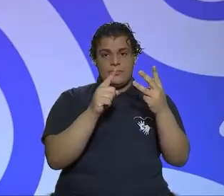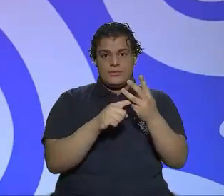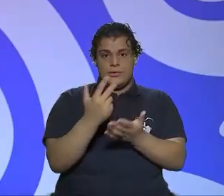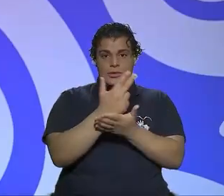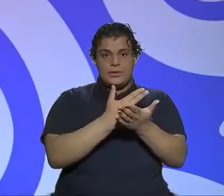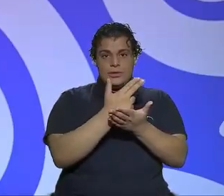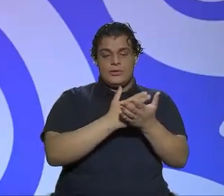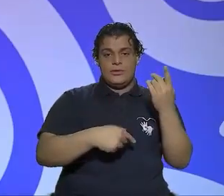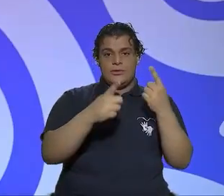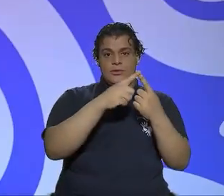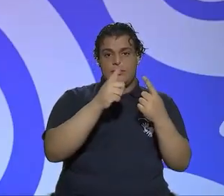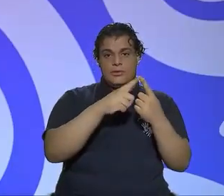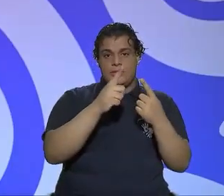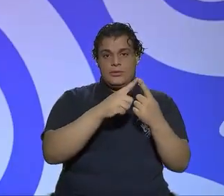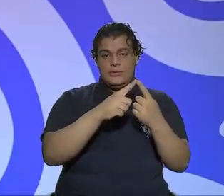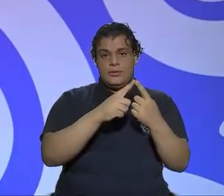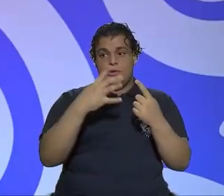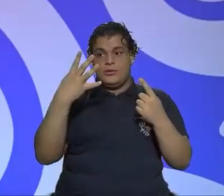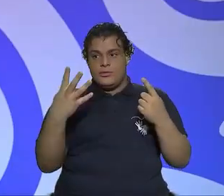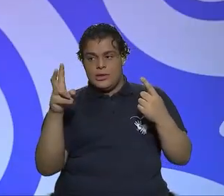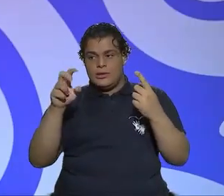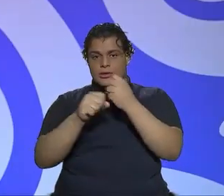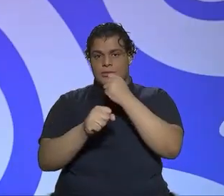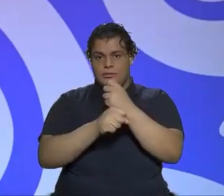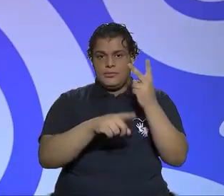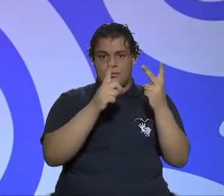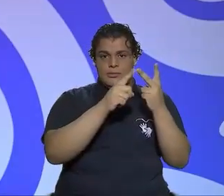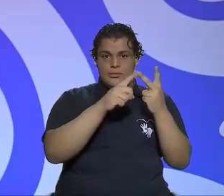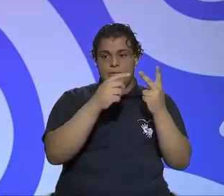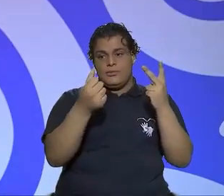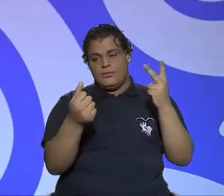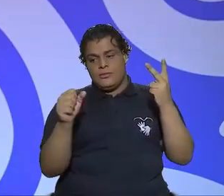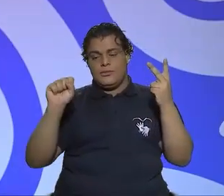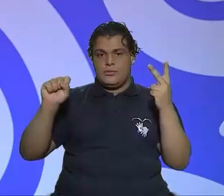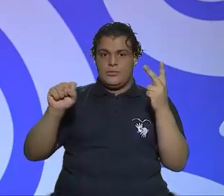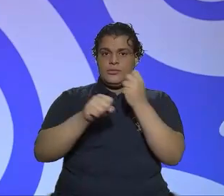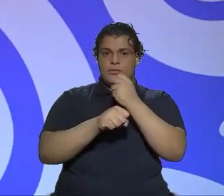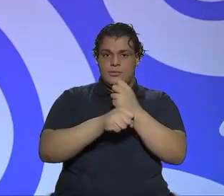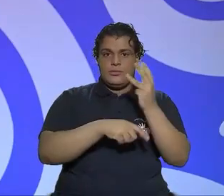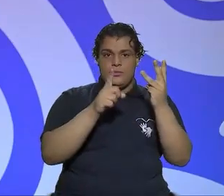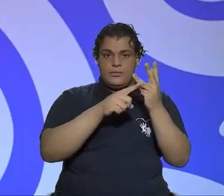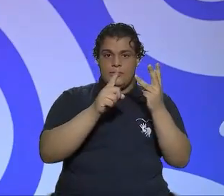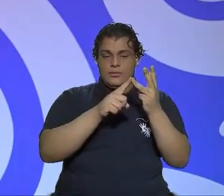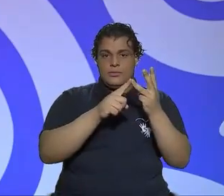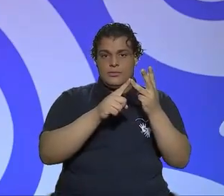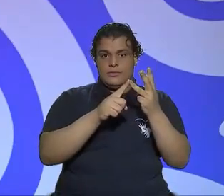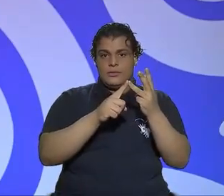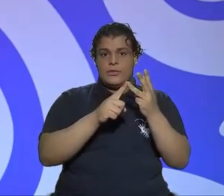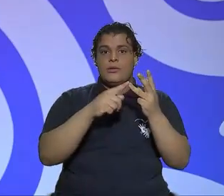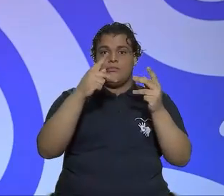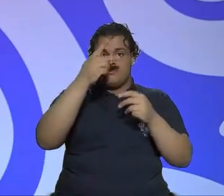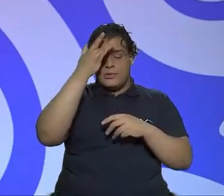desenho, sendo categoria de 4 e 5 anos, categoria de 6 a 8 anos e a categoria de estudantes